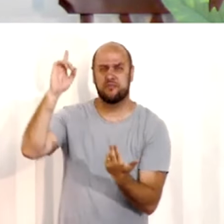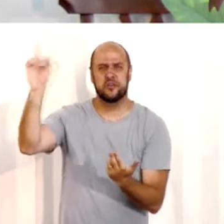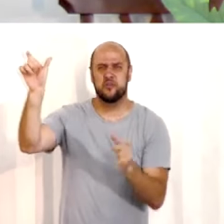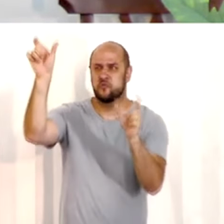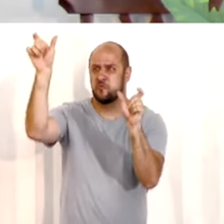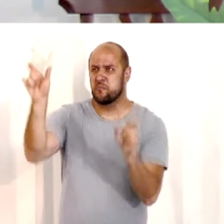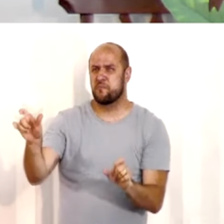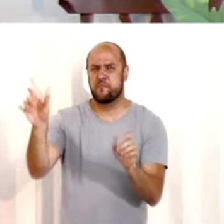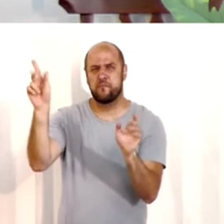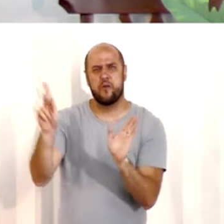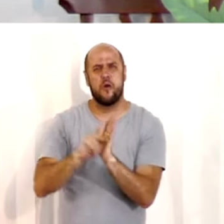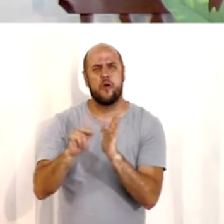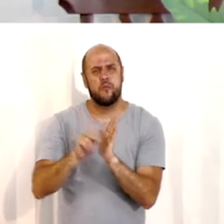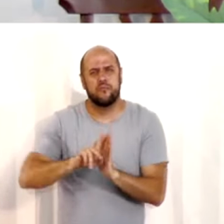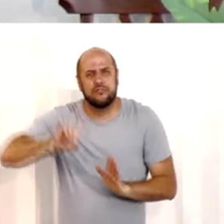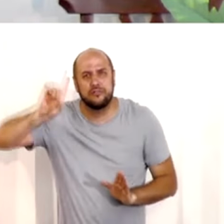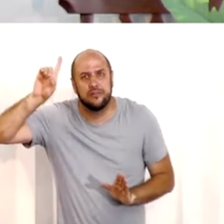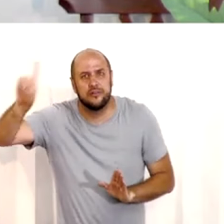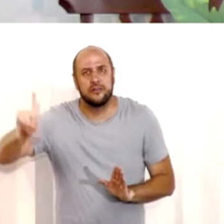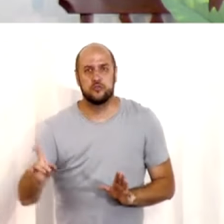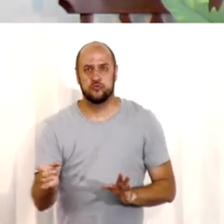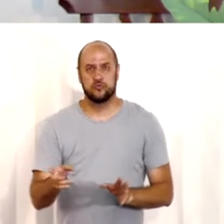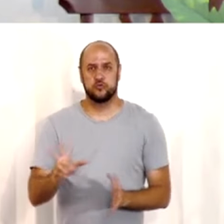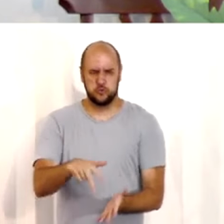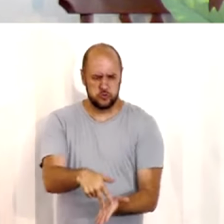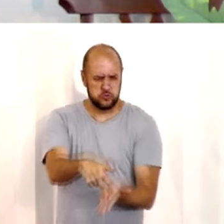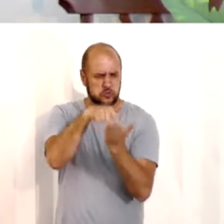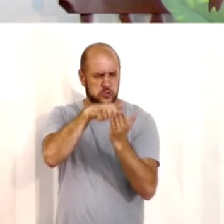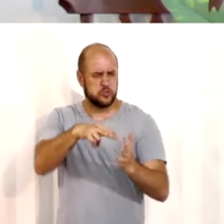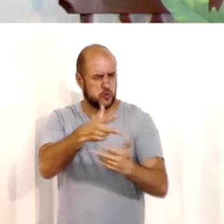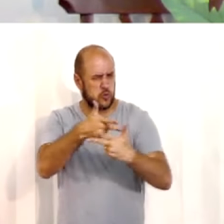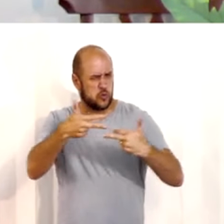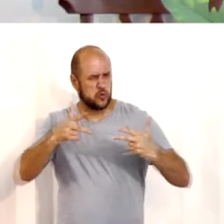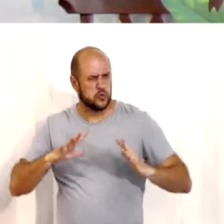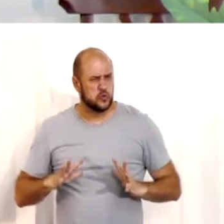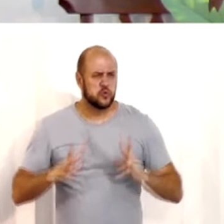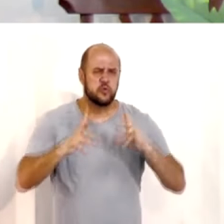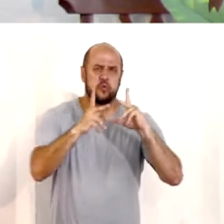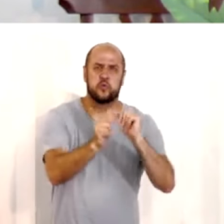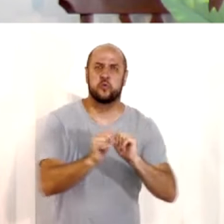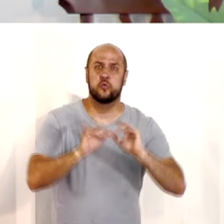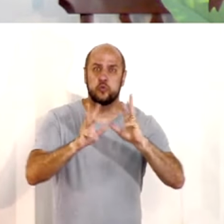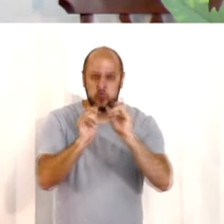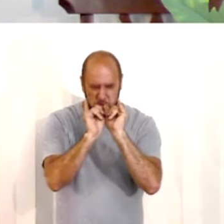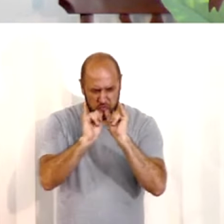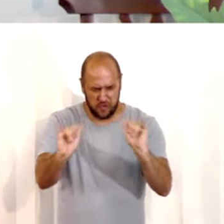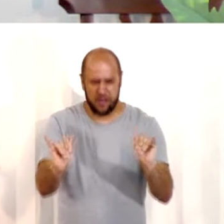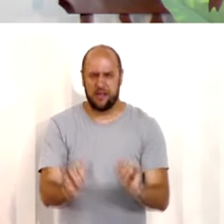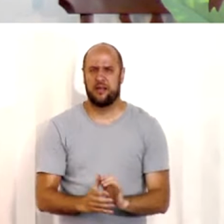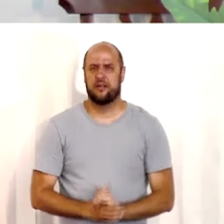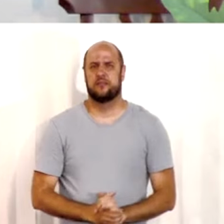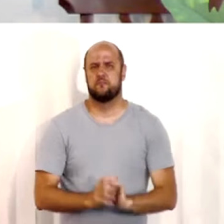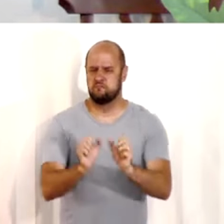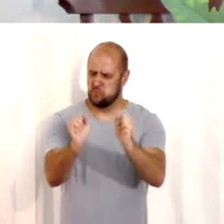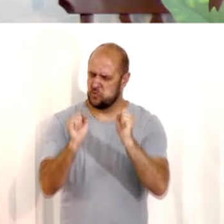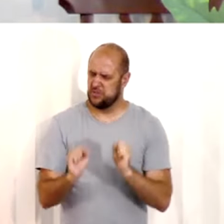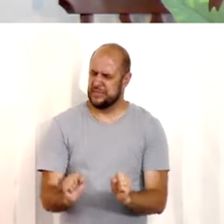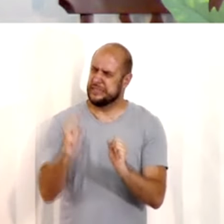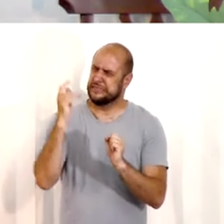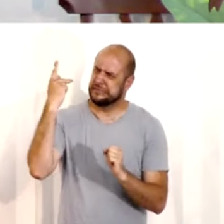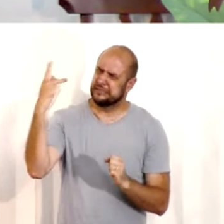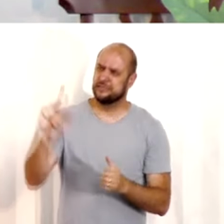Deus, que sustenta por sua, todas as coisas por sua palavra, a palavra do seu poder, que